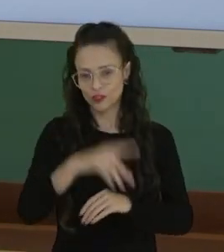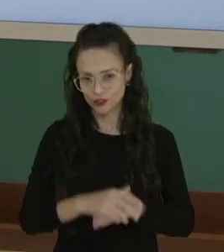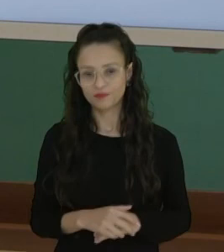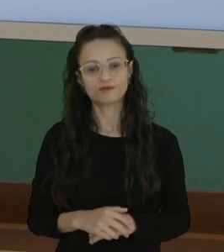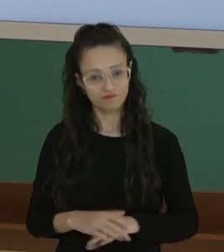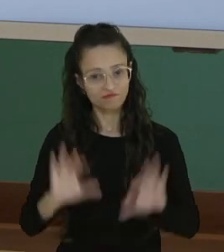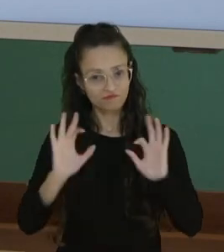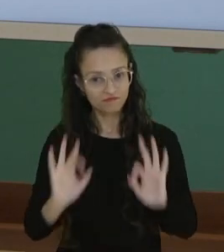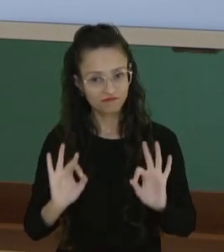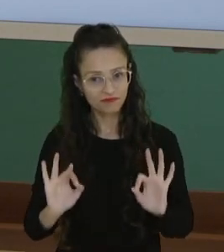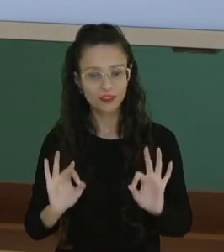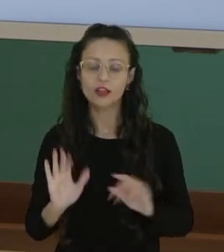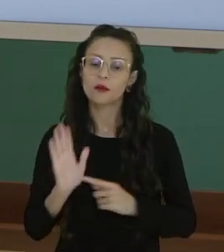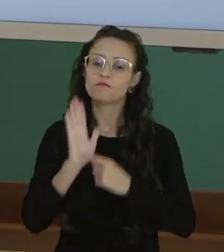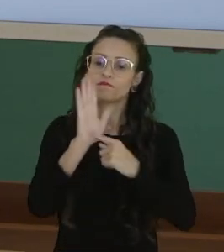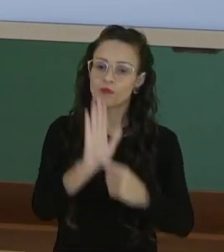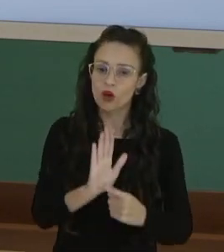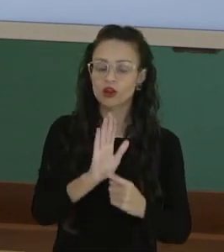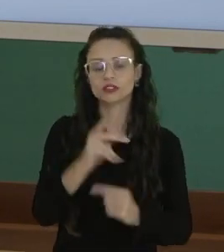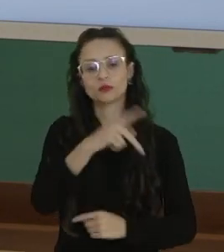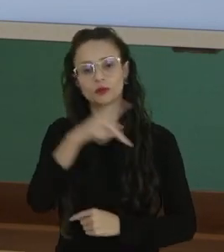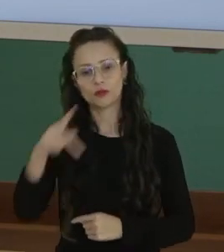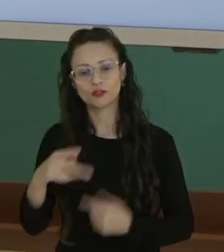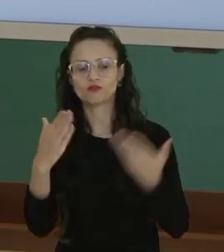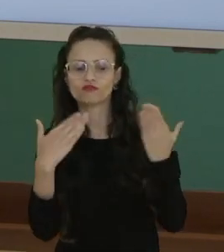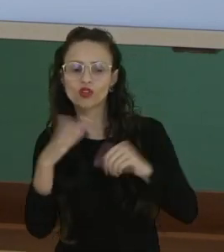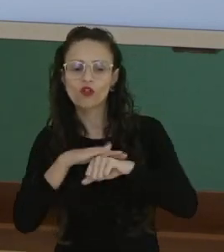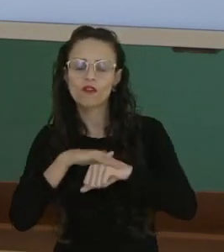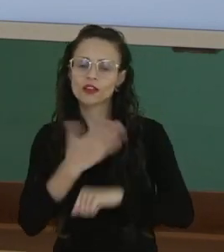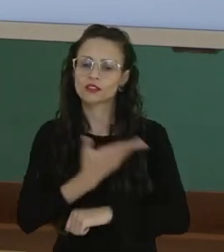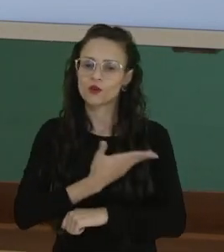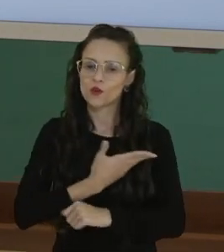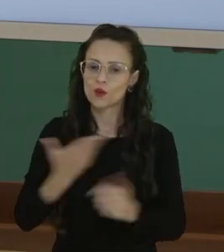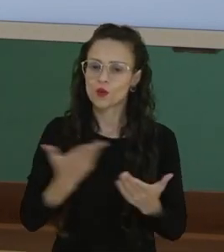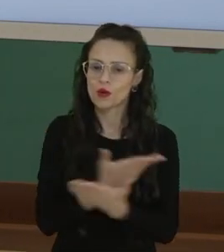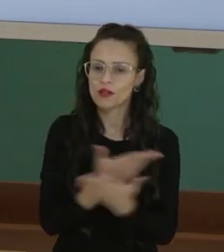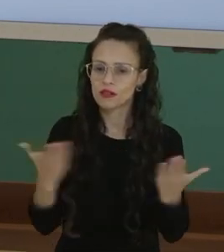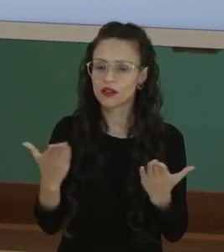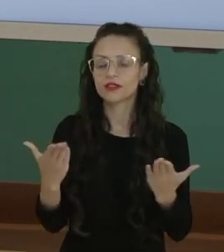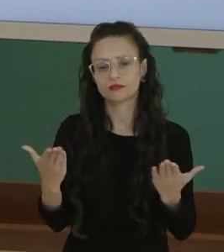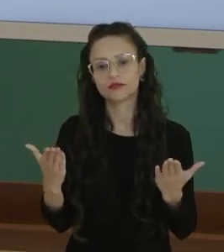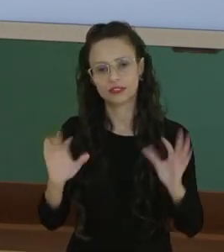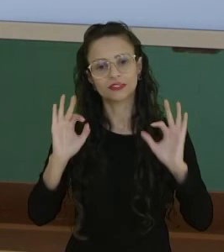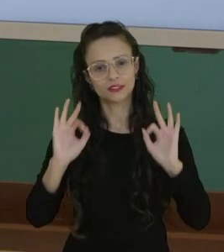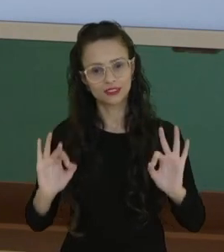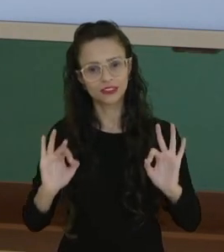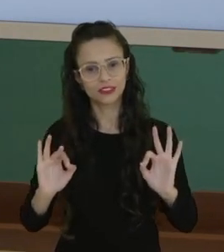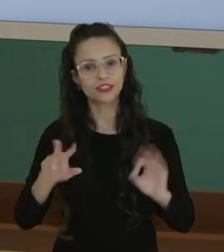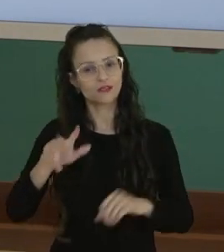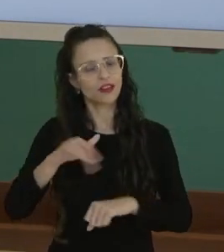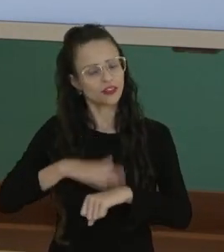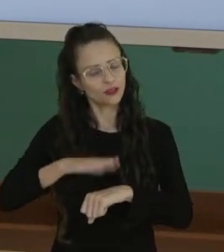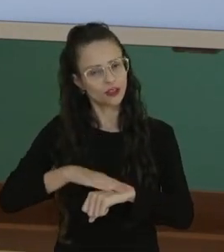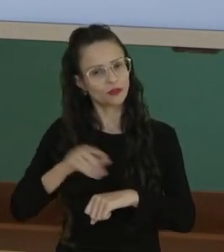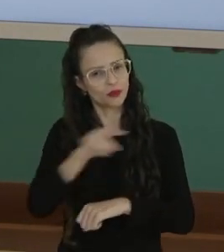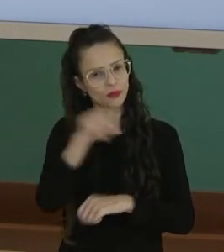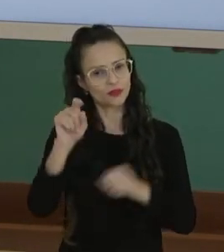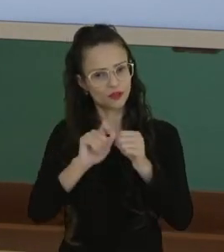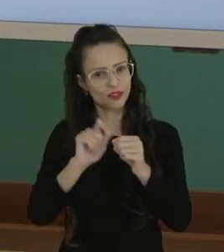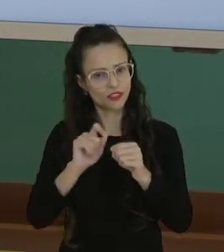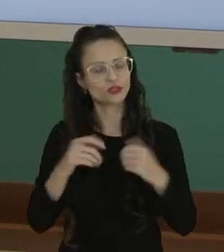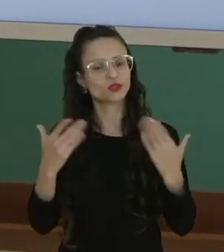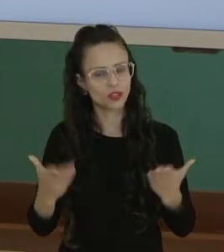certo? Então, compartilhe, converse com ele, fale com seus colegas, né? E a gente com certeza vai dar um tempinho para vocês poderem fazer isso aí.